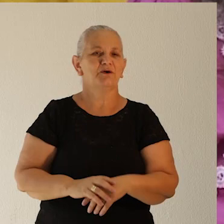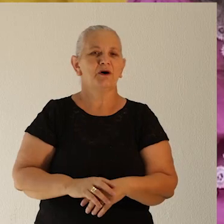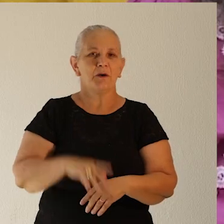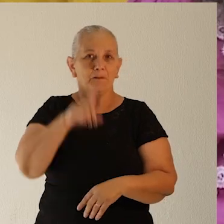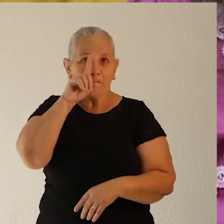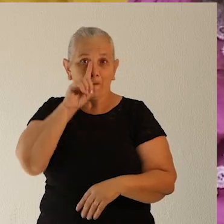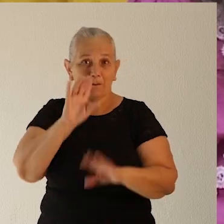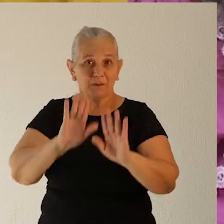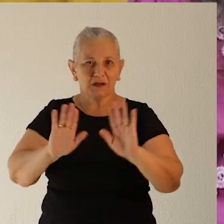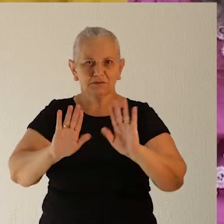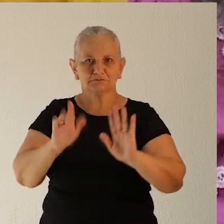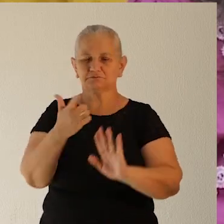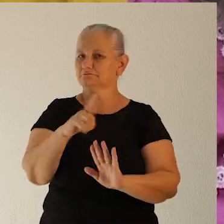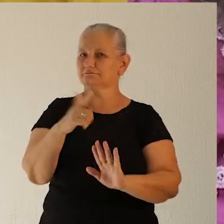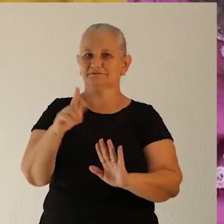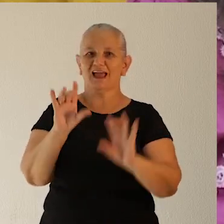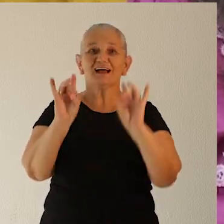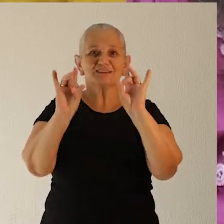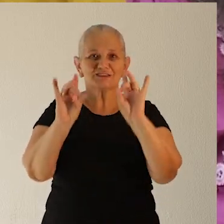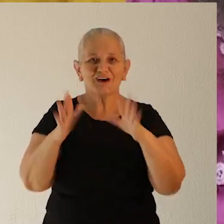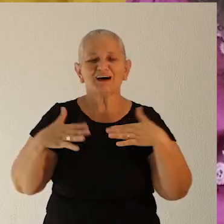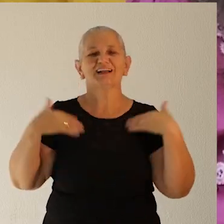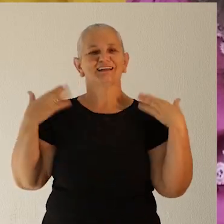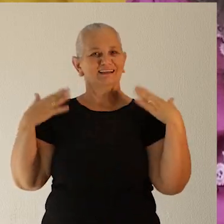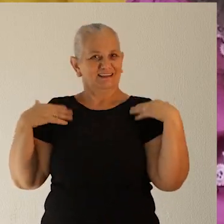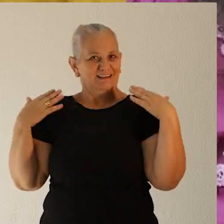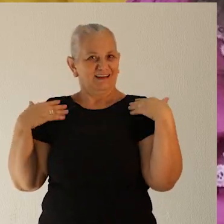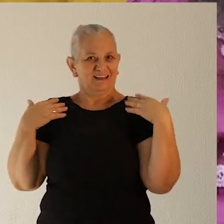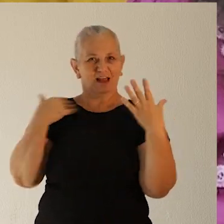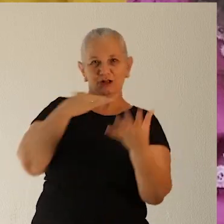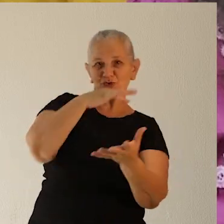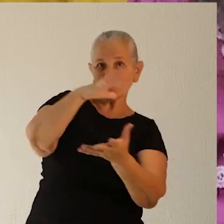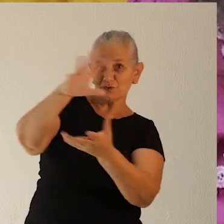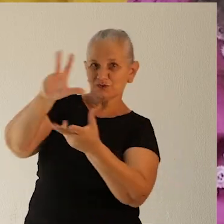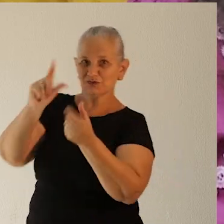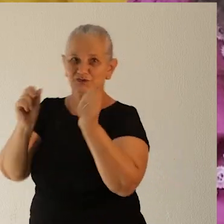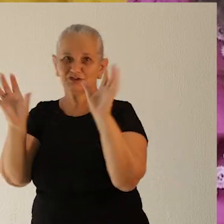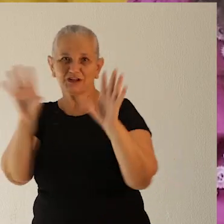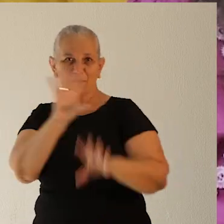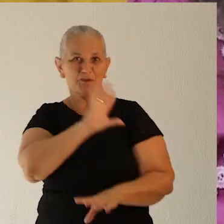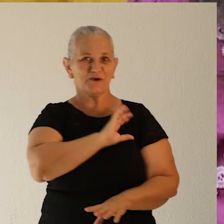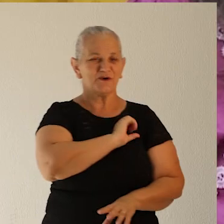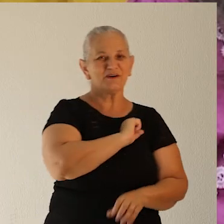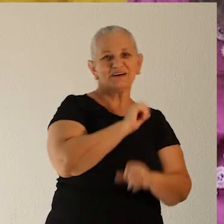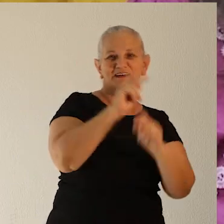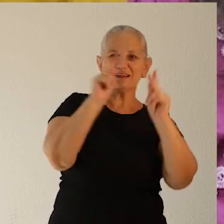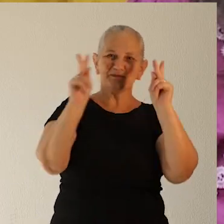Perigo não havia, era só alegria de um mundo de amor e paz.